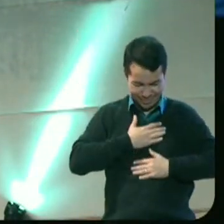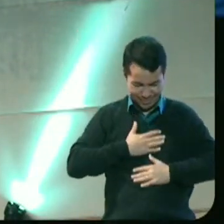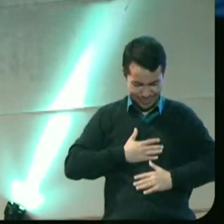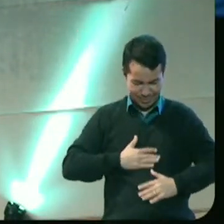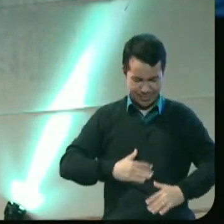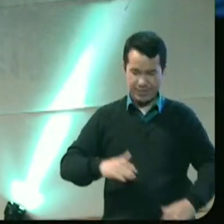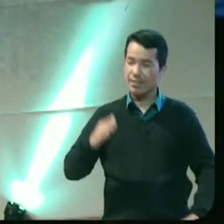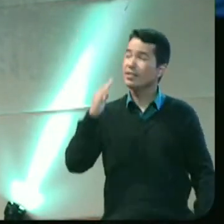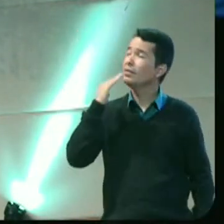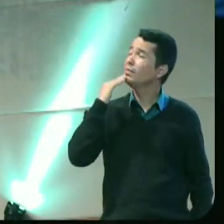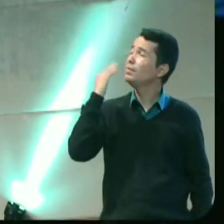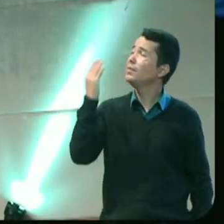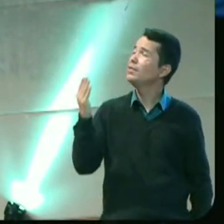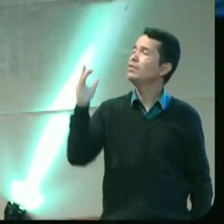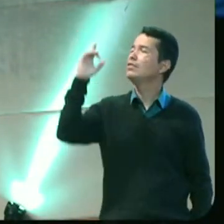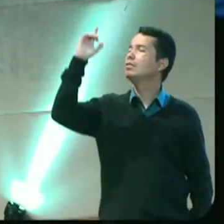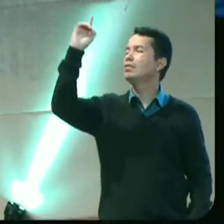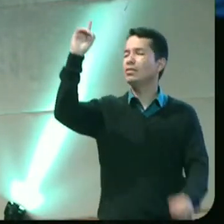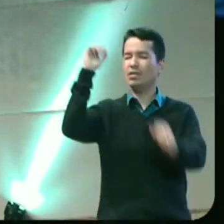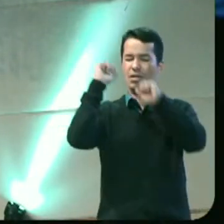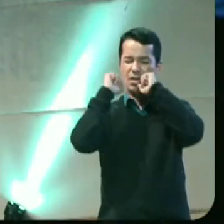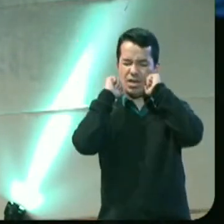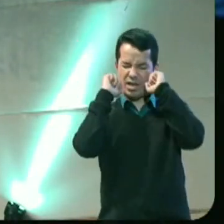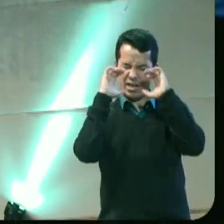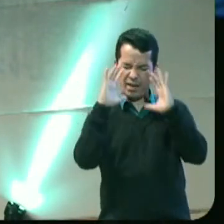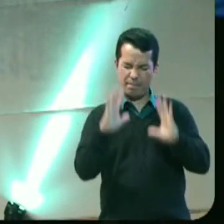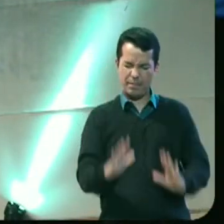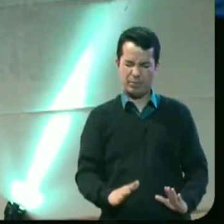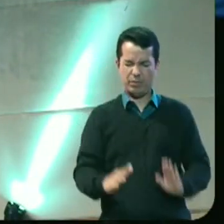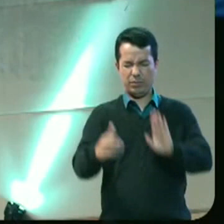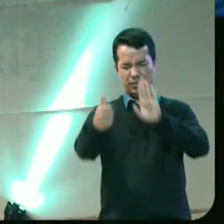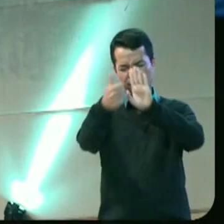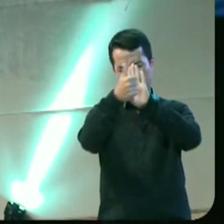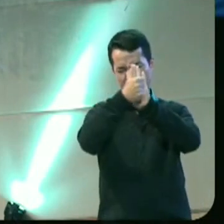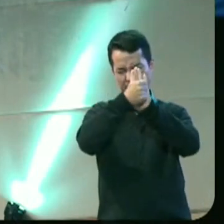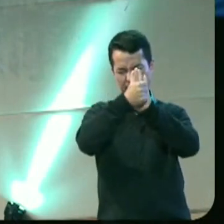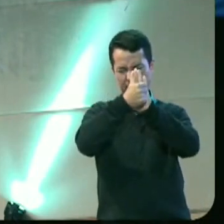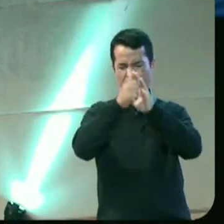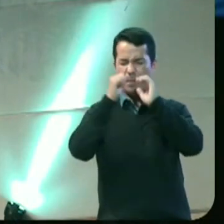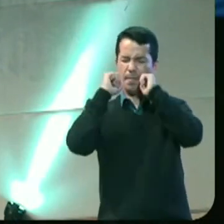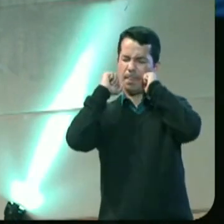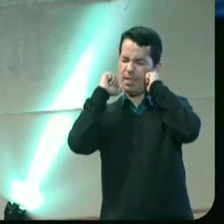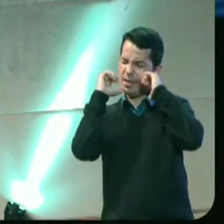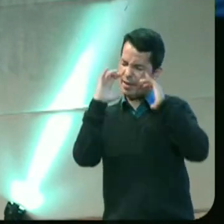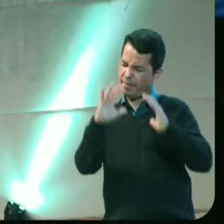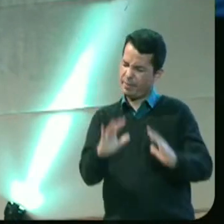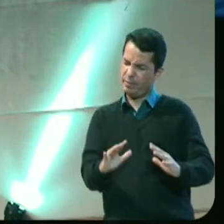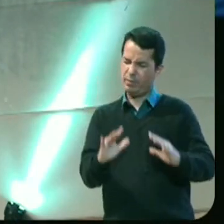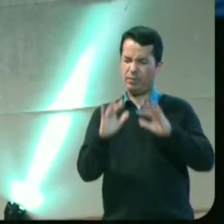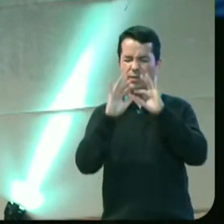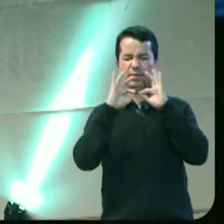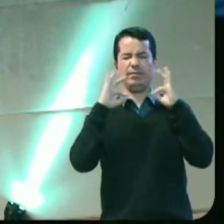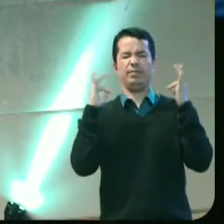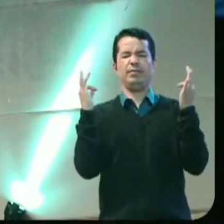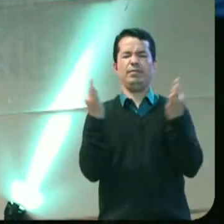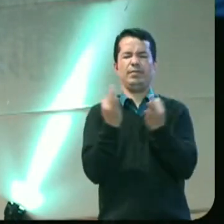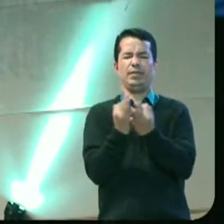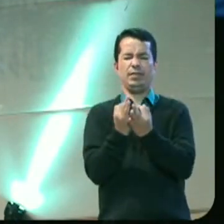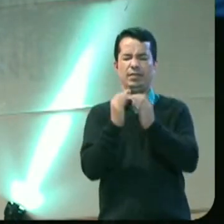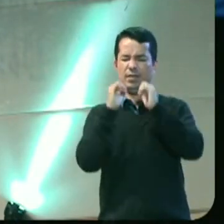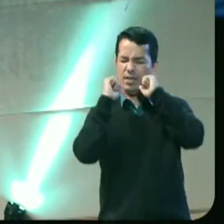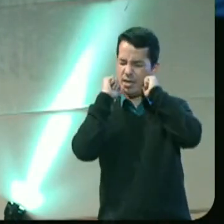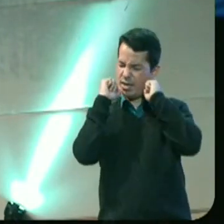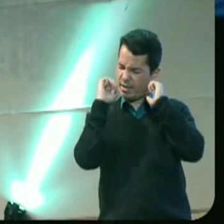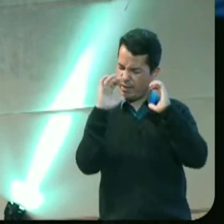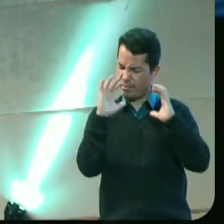igreja, sobre a vida desses irmãos que estão assistiram esse culto, seus familiares, seus